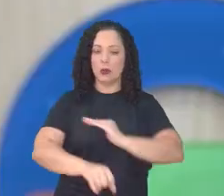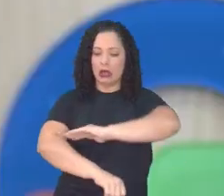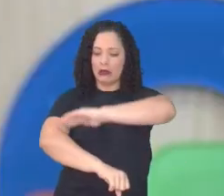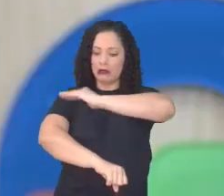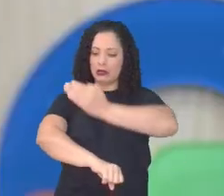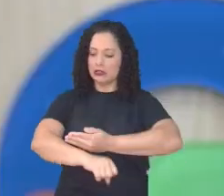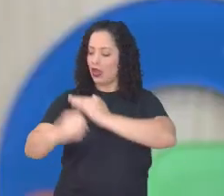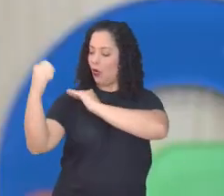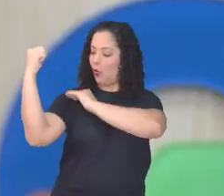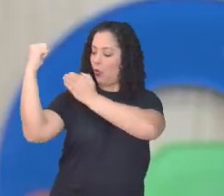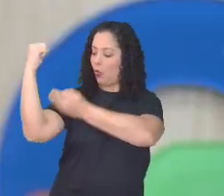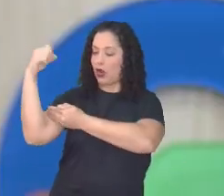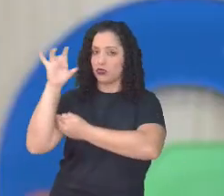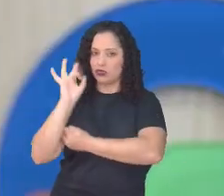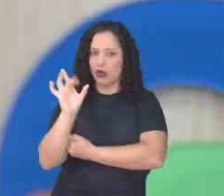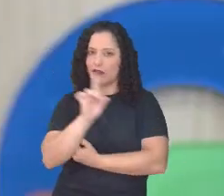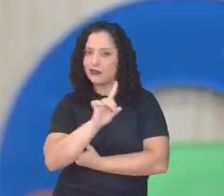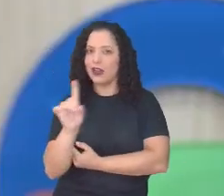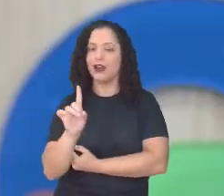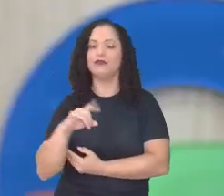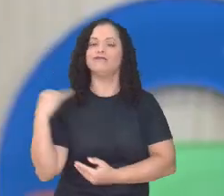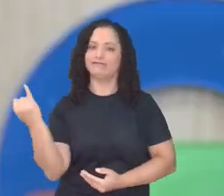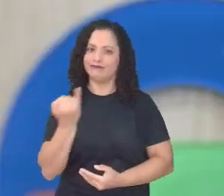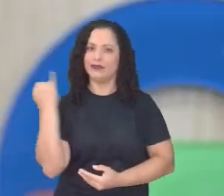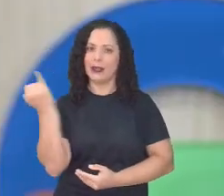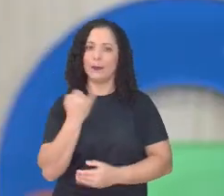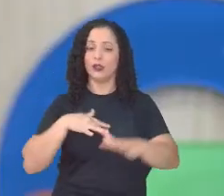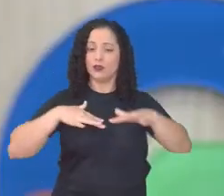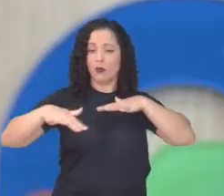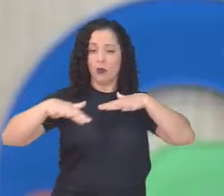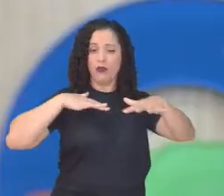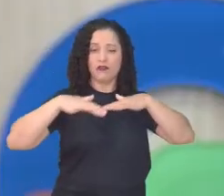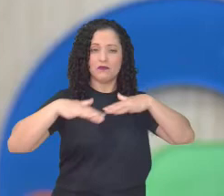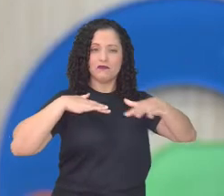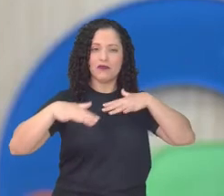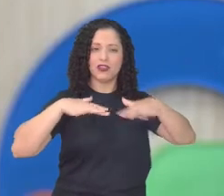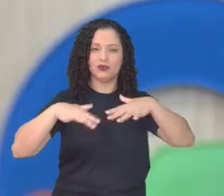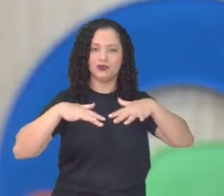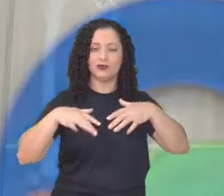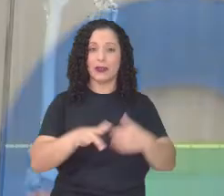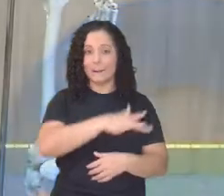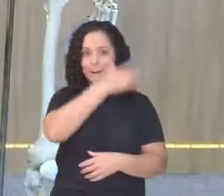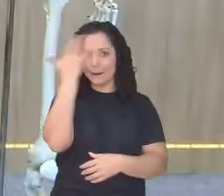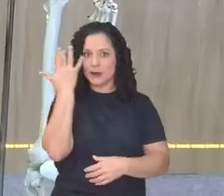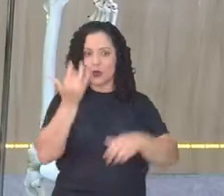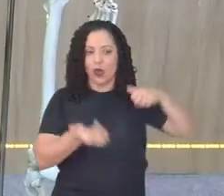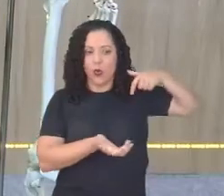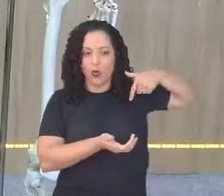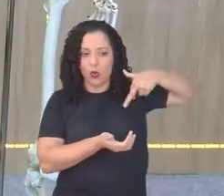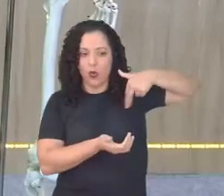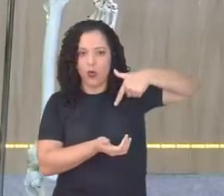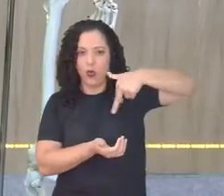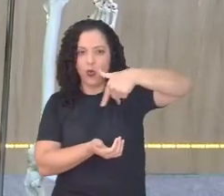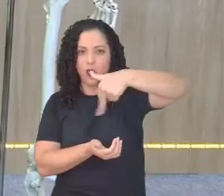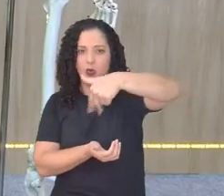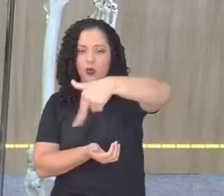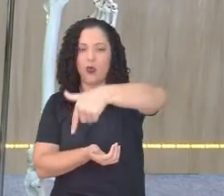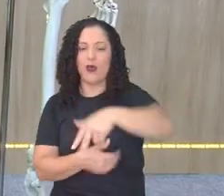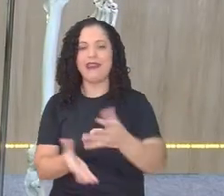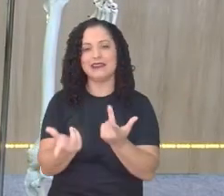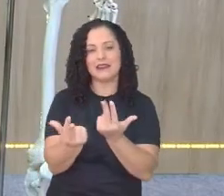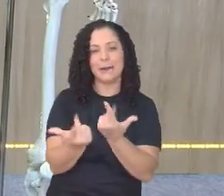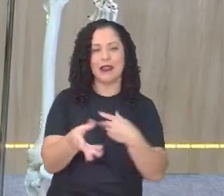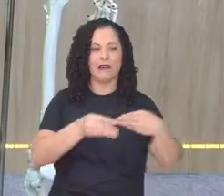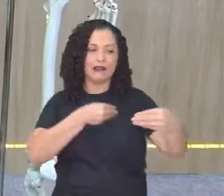do corpo. Então, a grande importância aí é a questão da locomoção, de funcionar como verdadeiros elásticos,